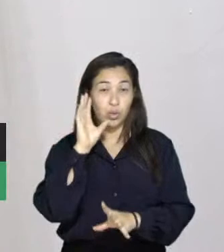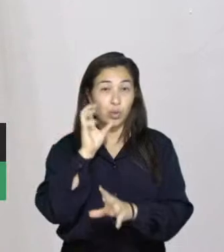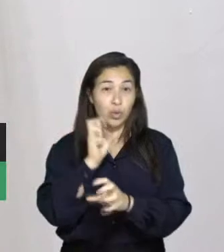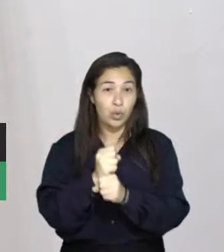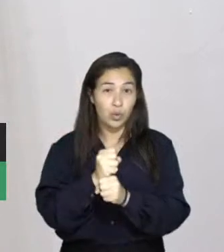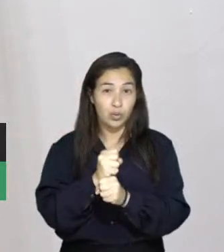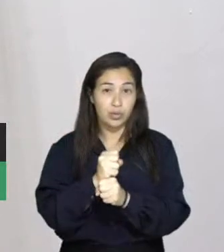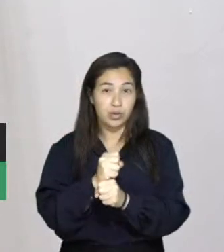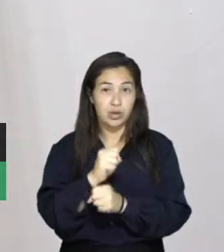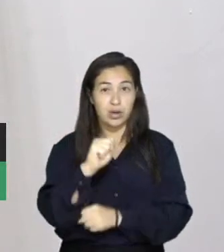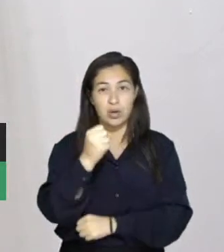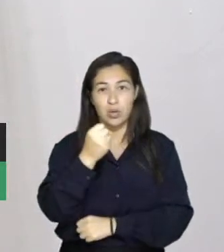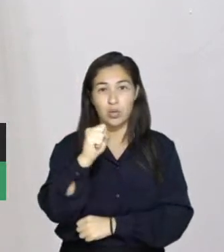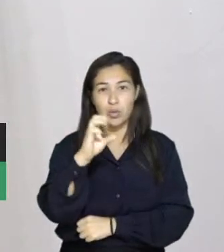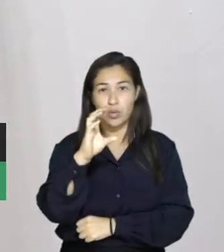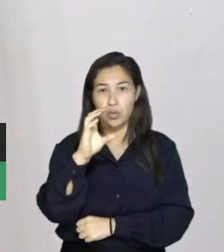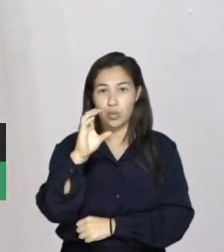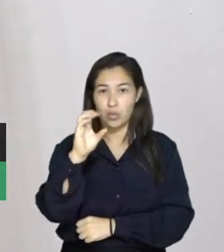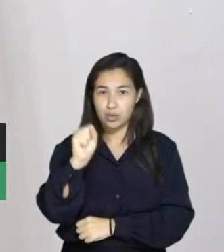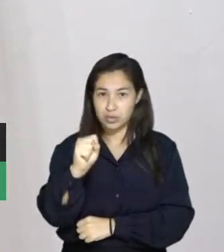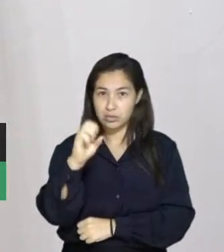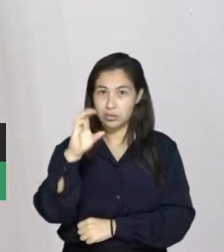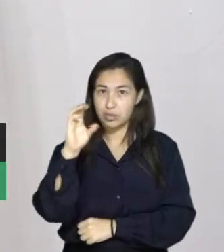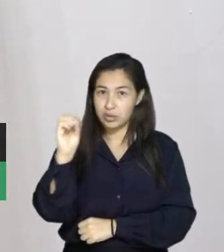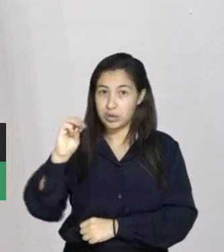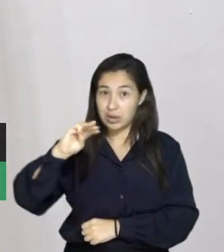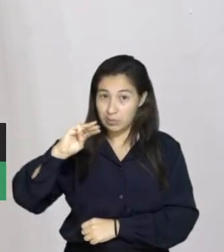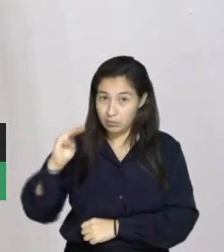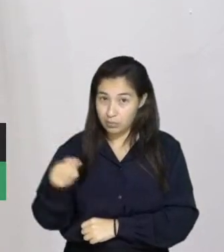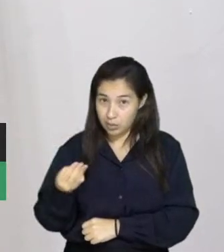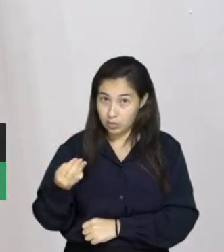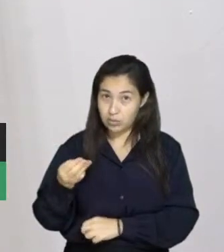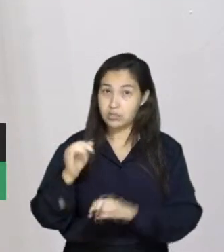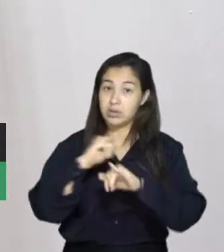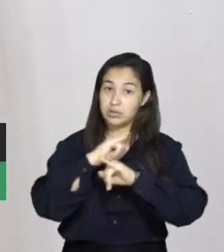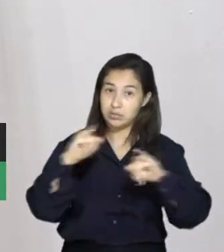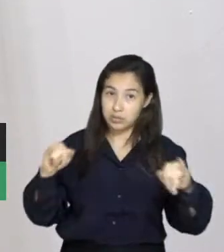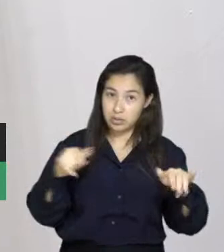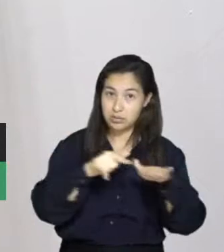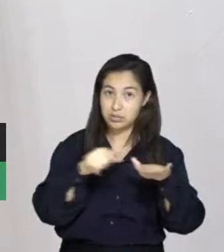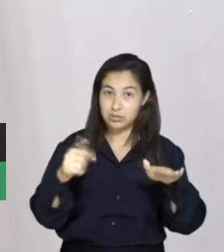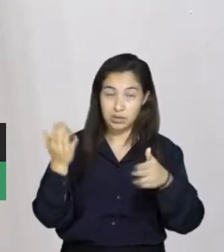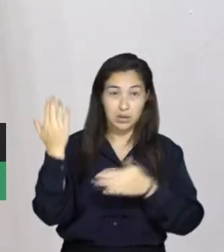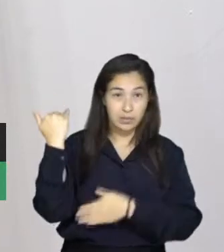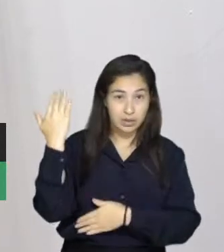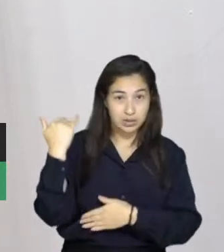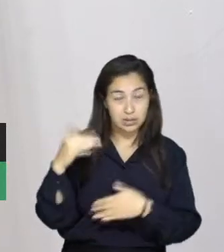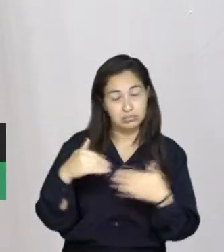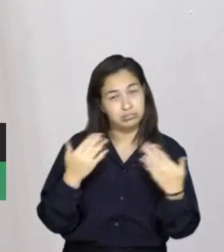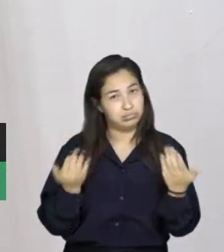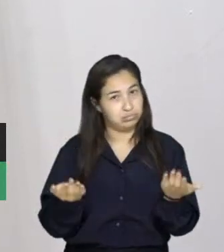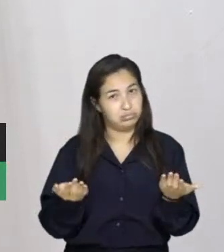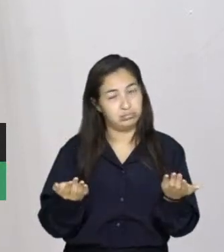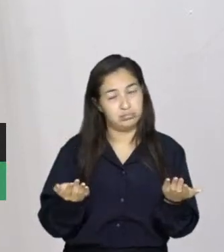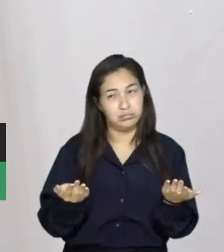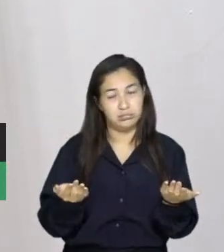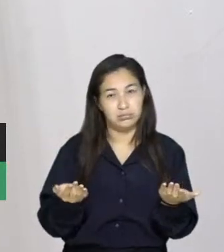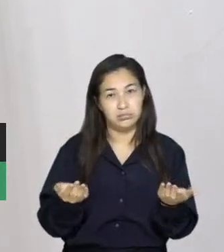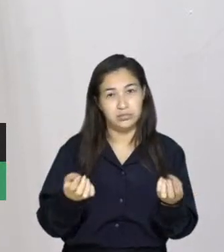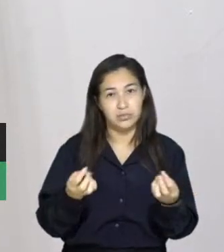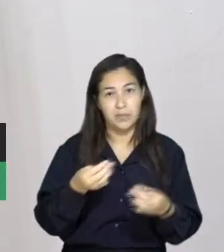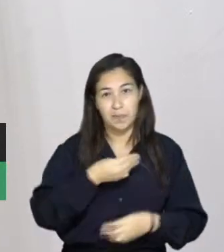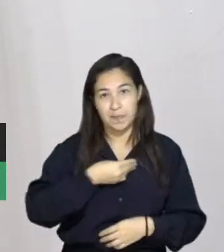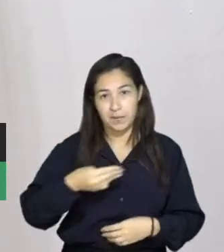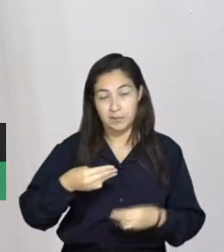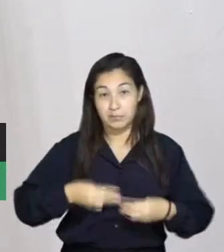os 880 milhões anunciados aqui na semana passada. Ou seja, o Ministério